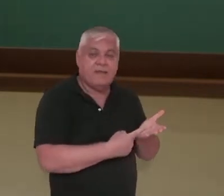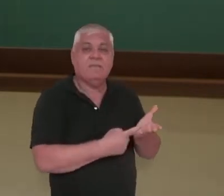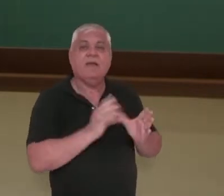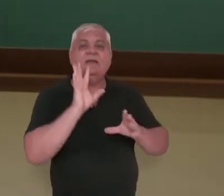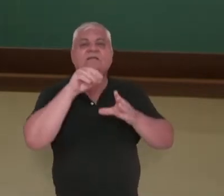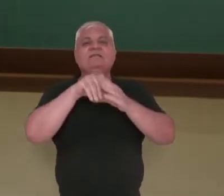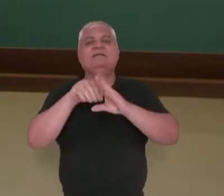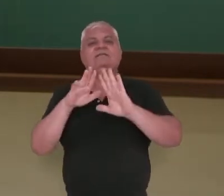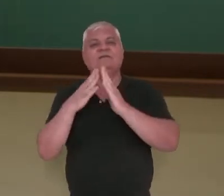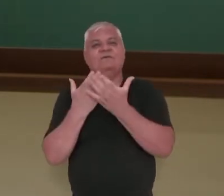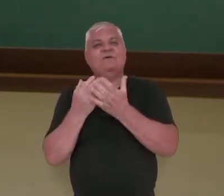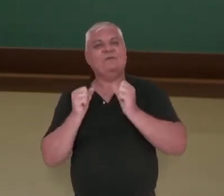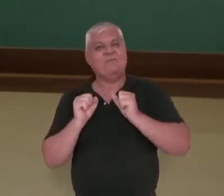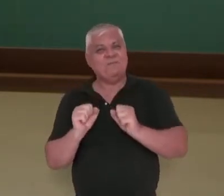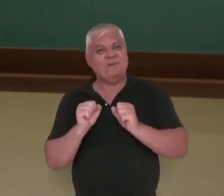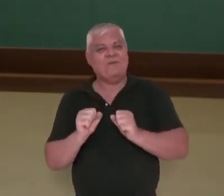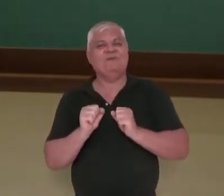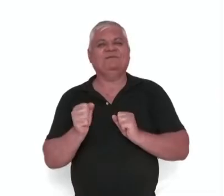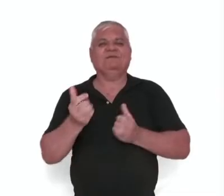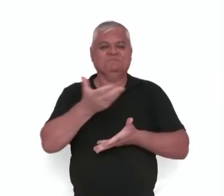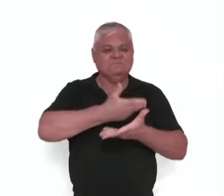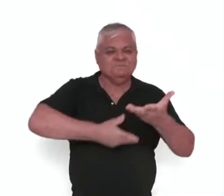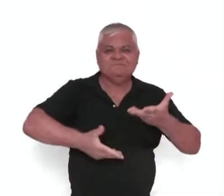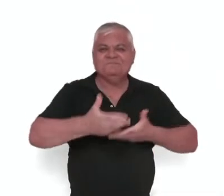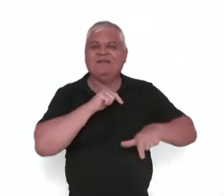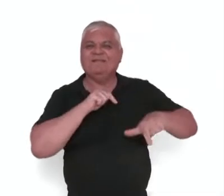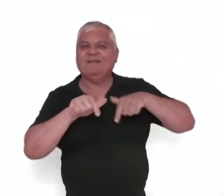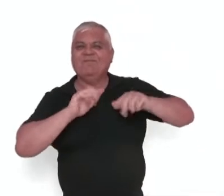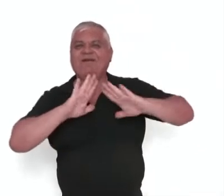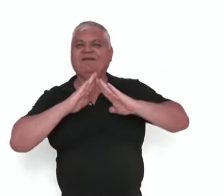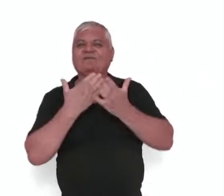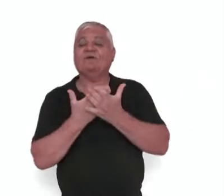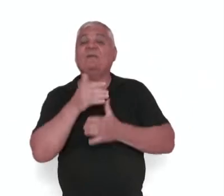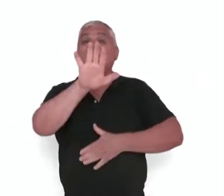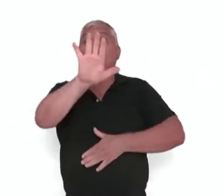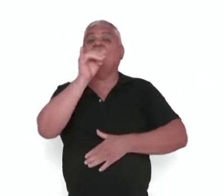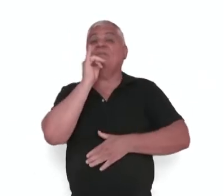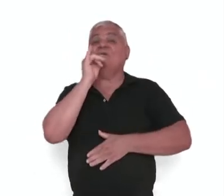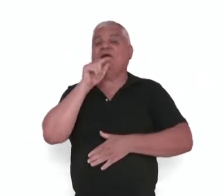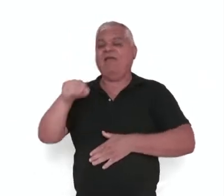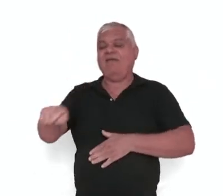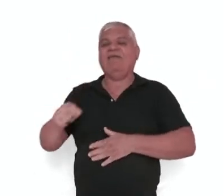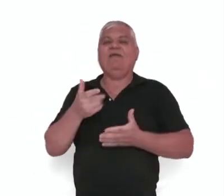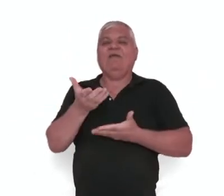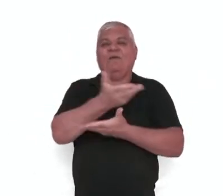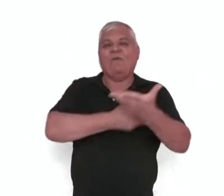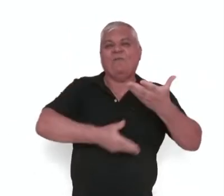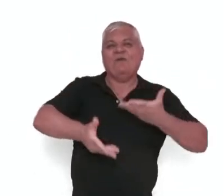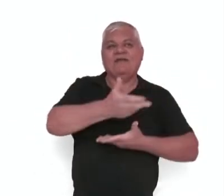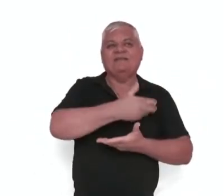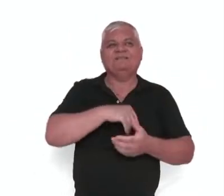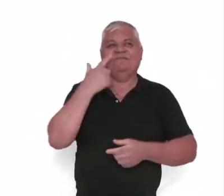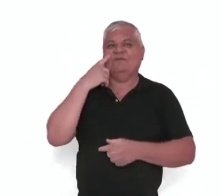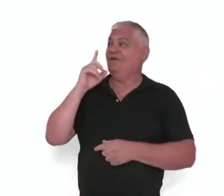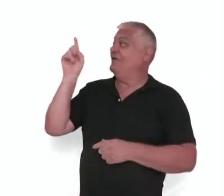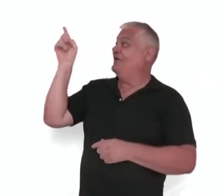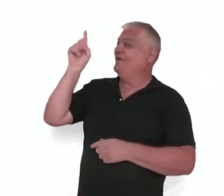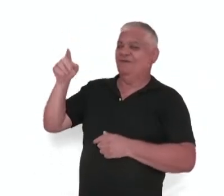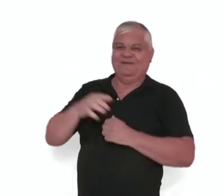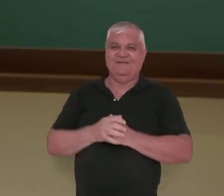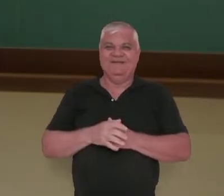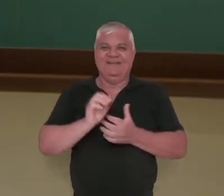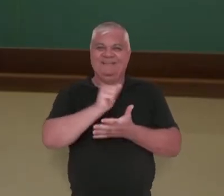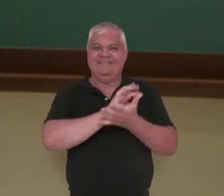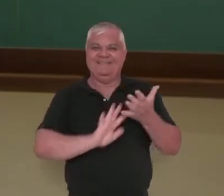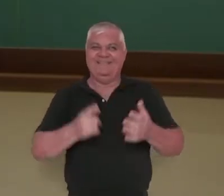escola. Normalmente eu trabalho o jogo competitivo na escola. Mas os cooperativos, nós temos imagens aqui de algumas